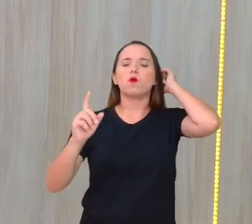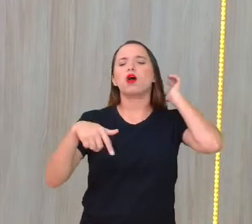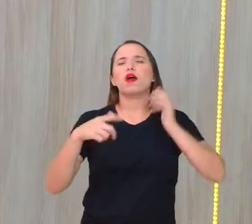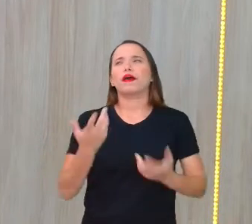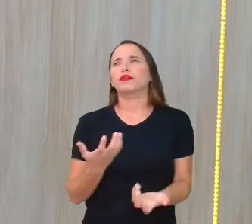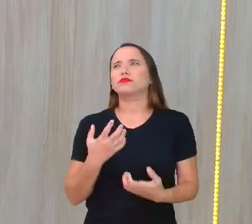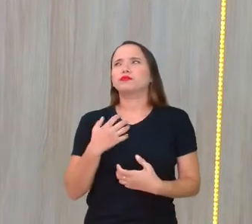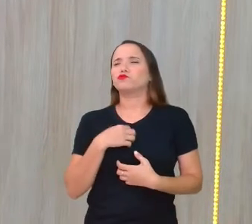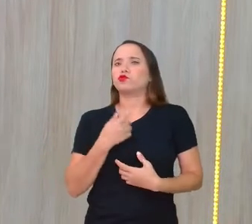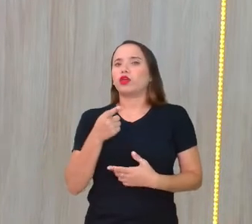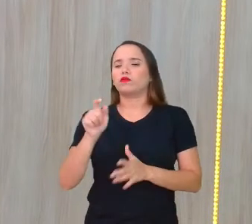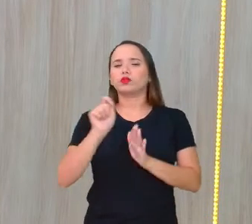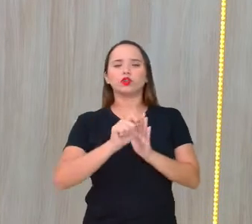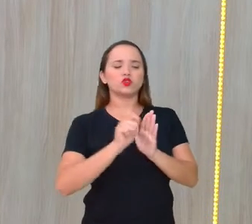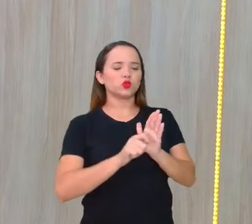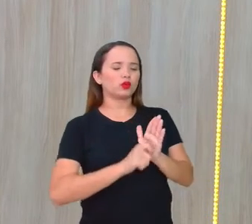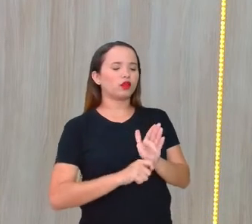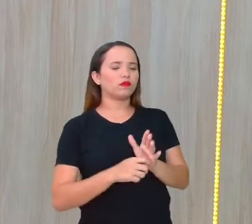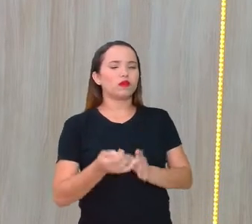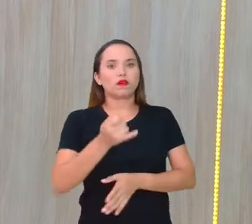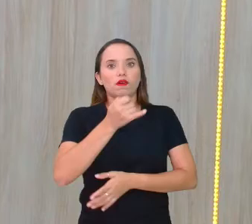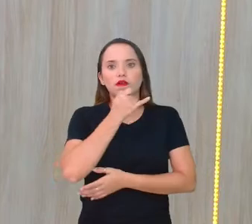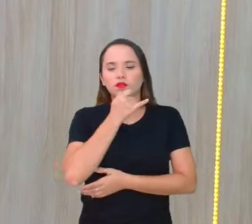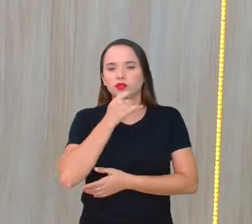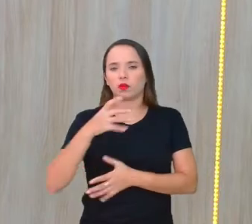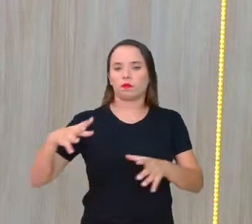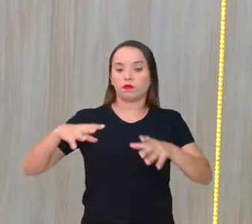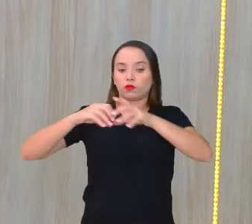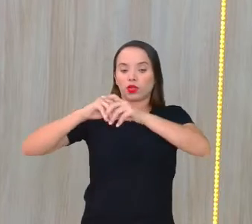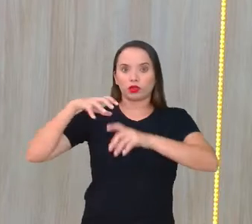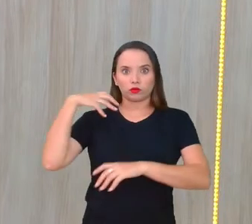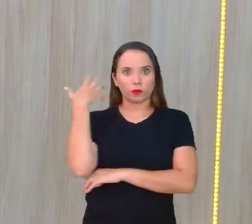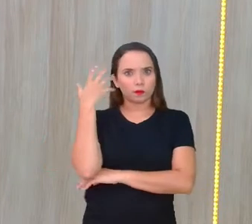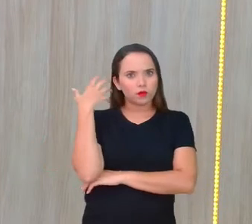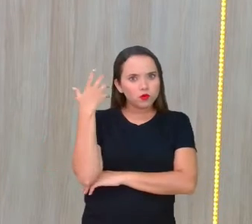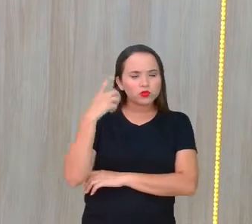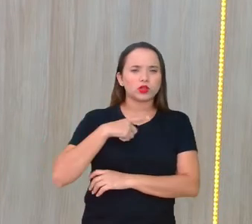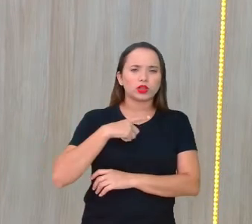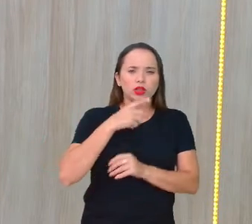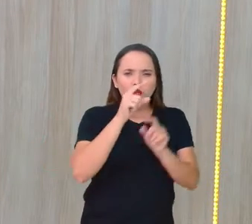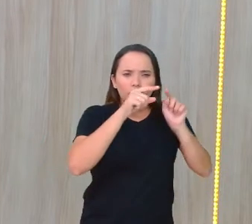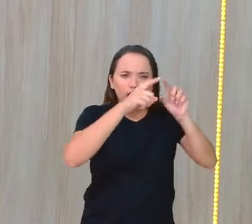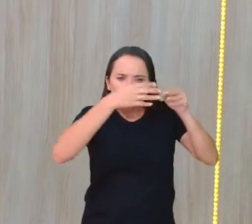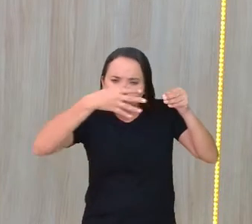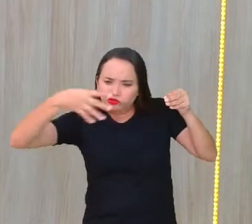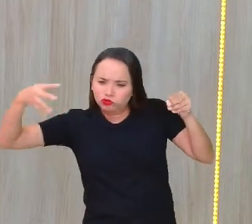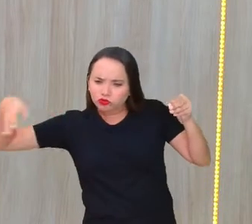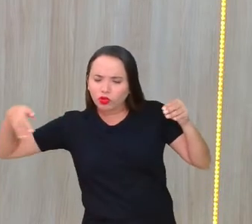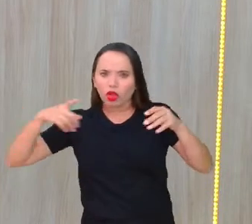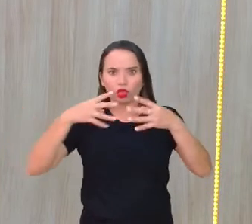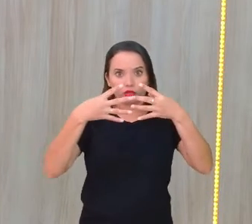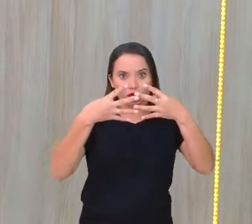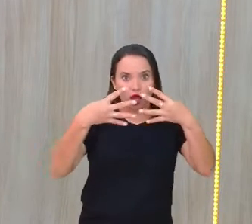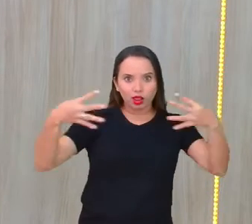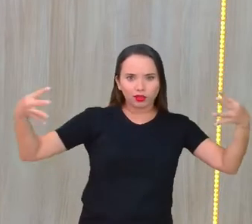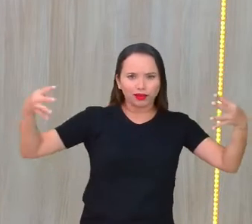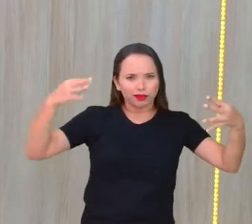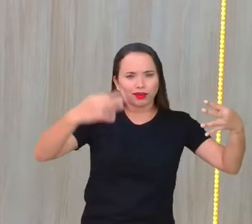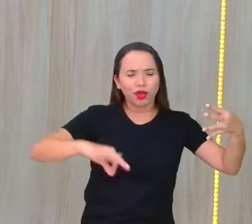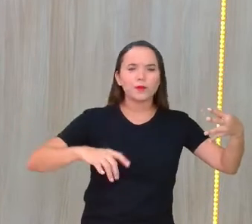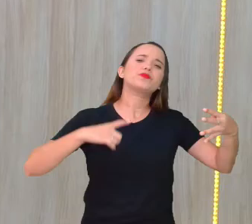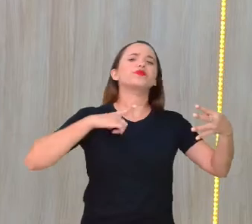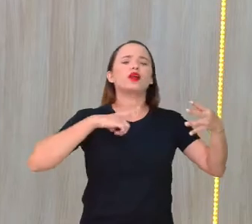né? Então você tem lá na música aqueles tracinhos com aquelas bolinhas, naquelas listrinhas lá, aquilo ali são